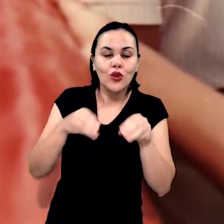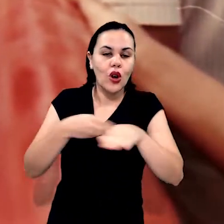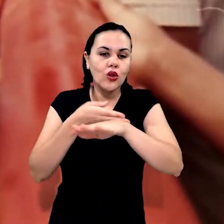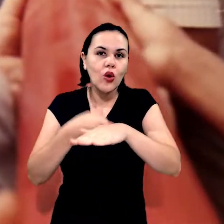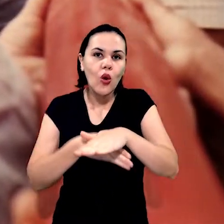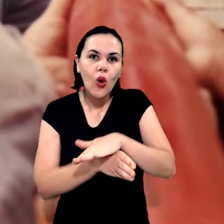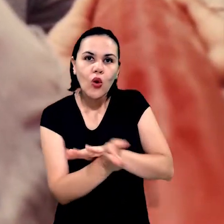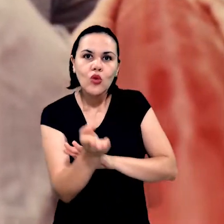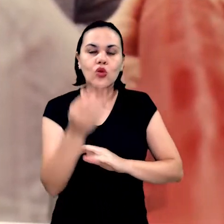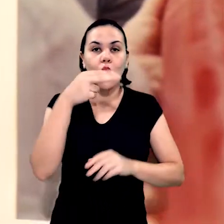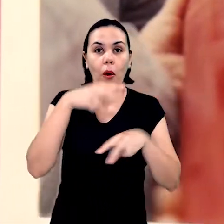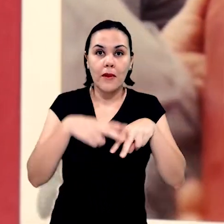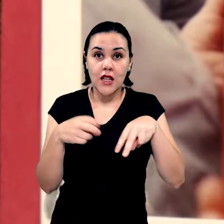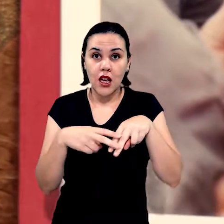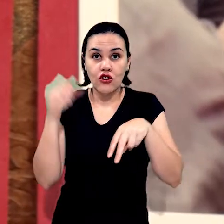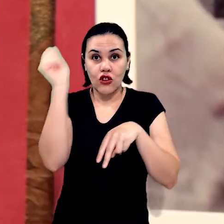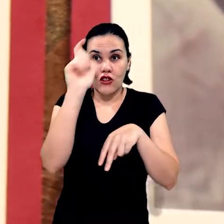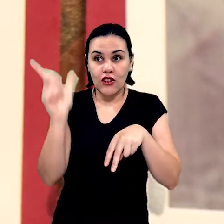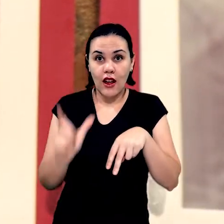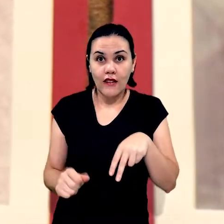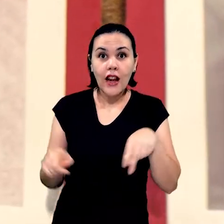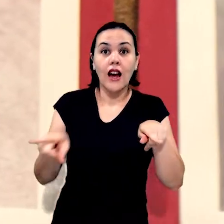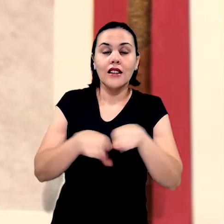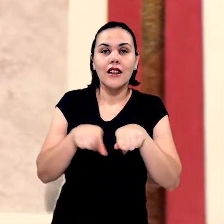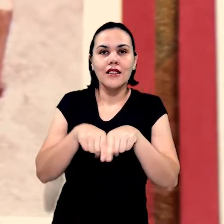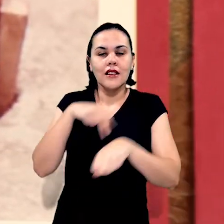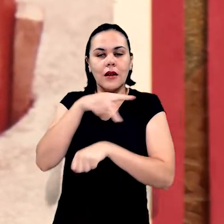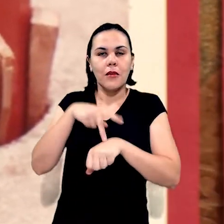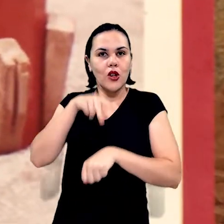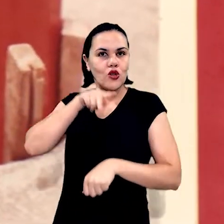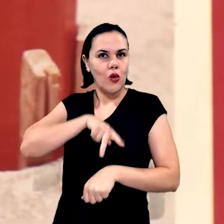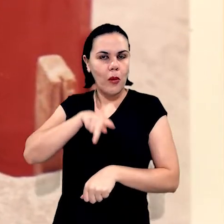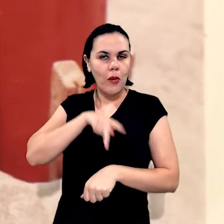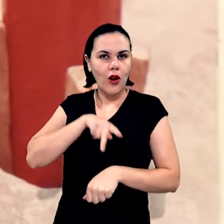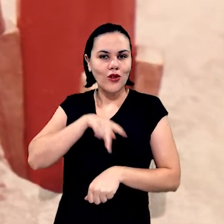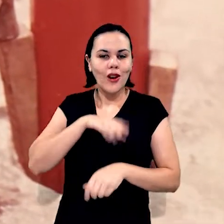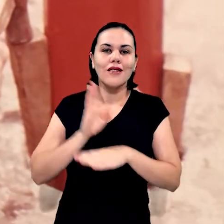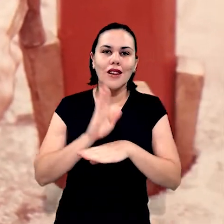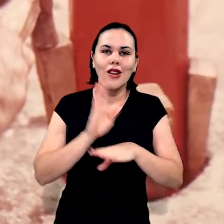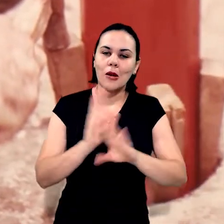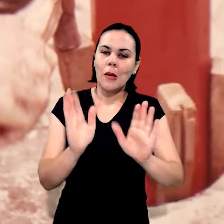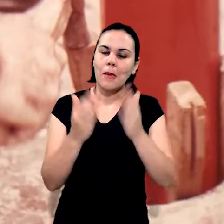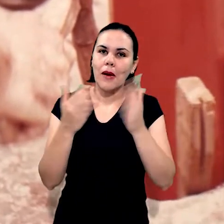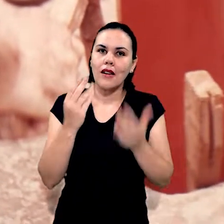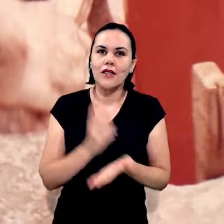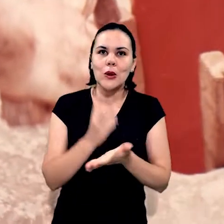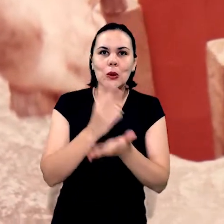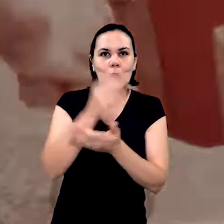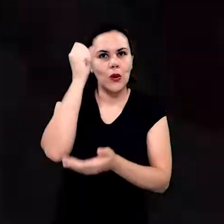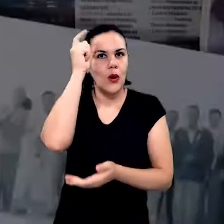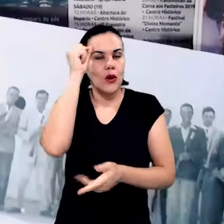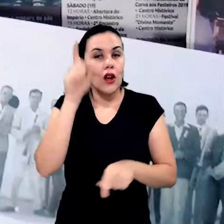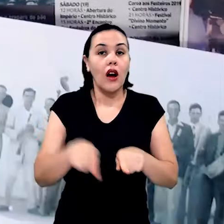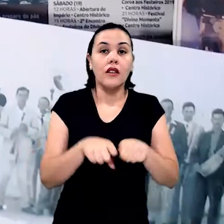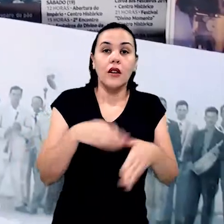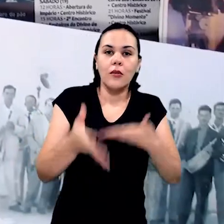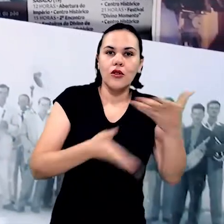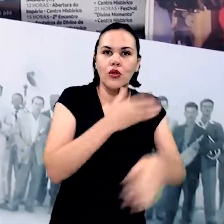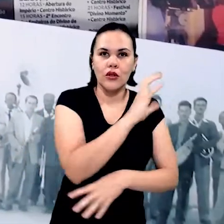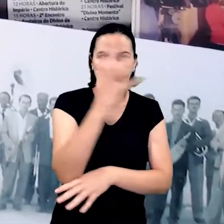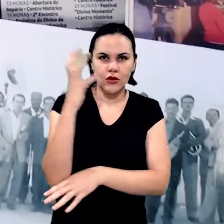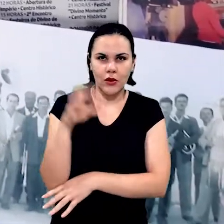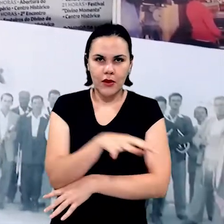da junção de costumes dos portugueses, indígenas e africanos, que muito contribuiu para a preservação cultural